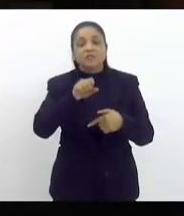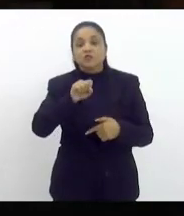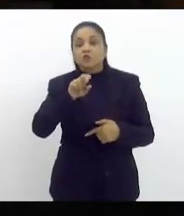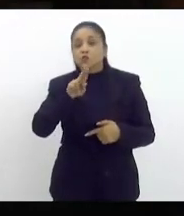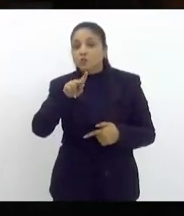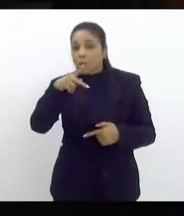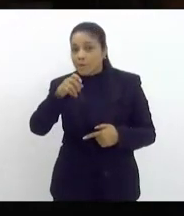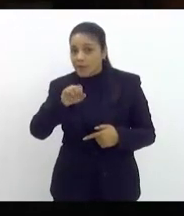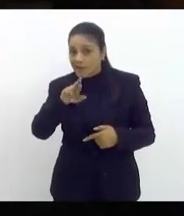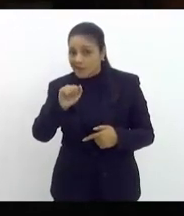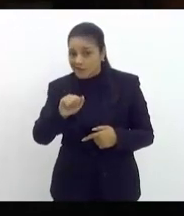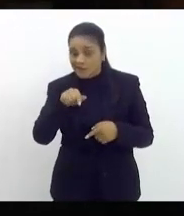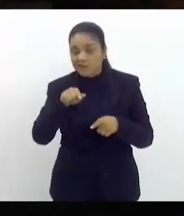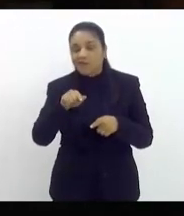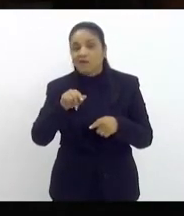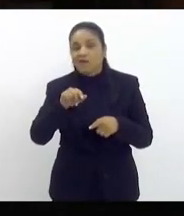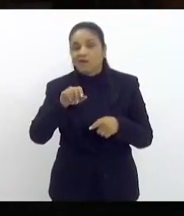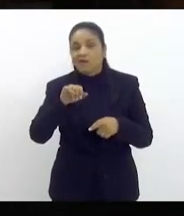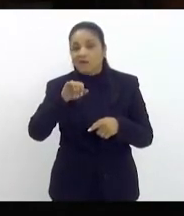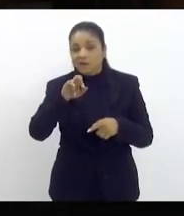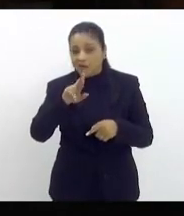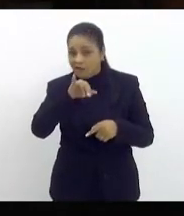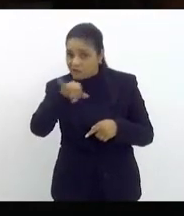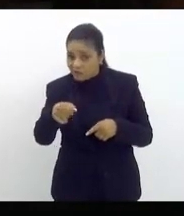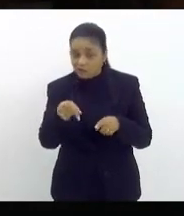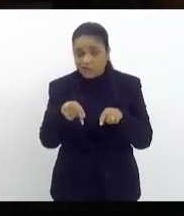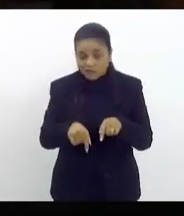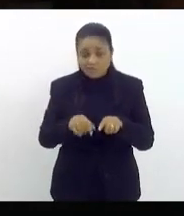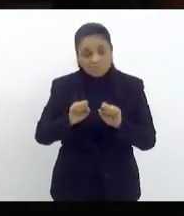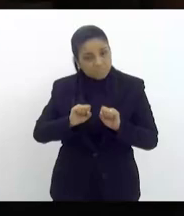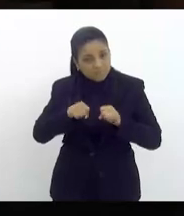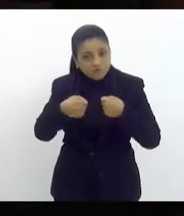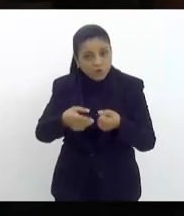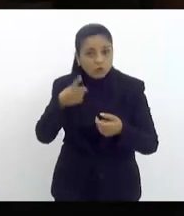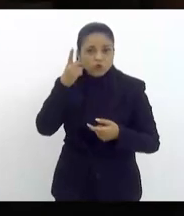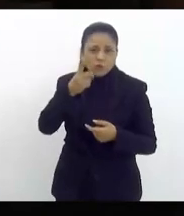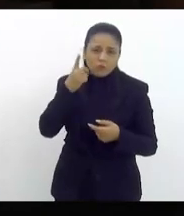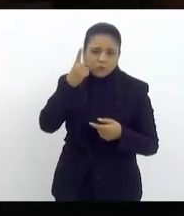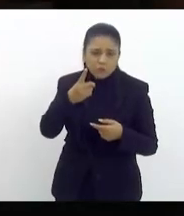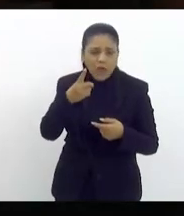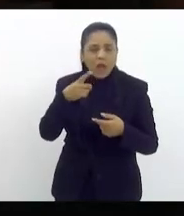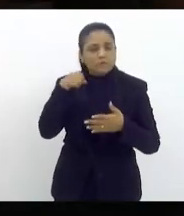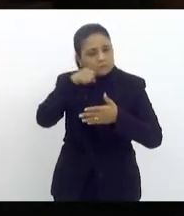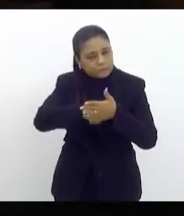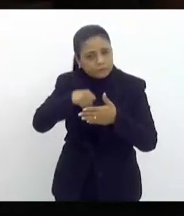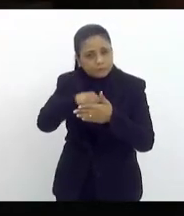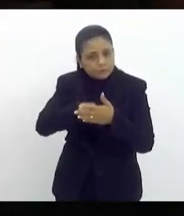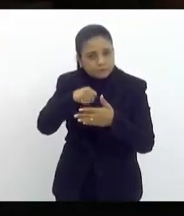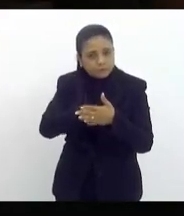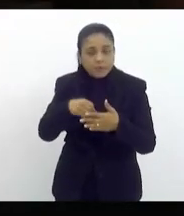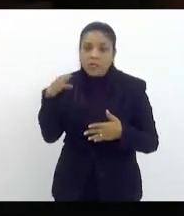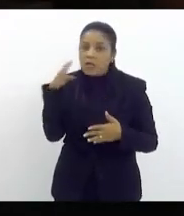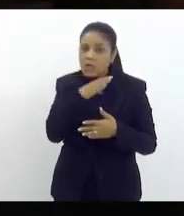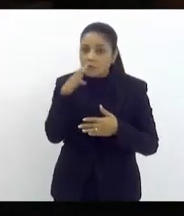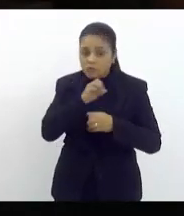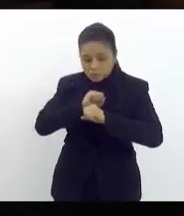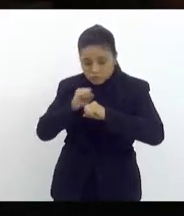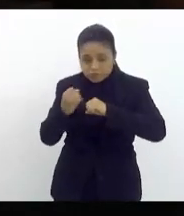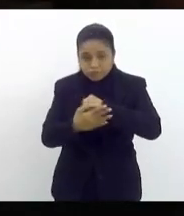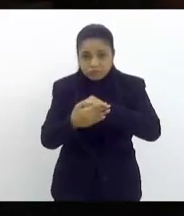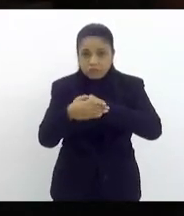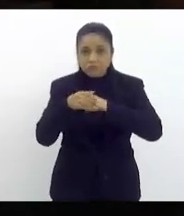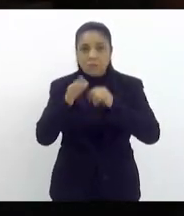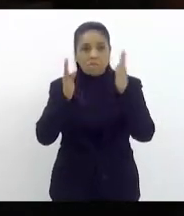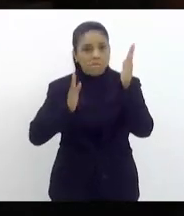Foi fruto do esforço de muitos deputados e deputadas aqui nessa casa diante de uma emergência da pandemia e que